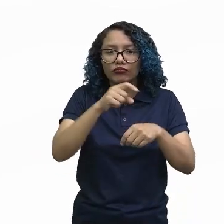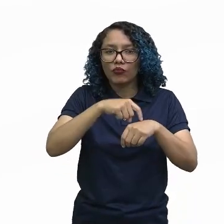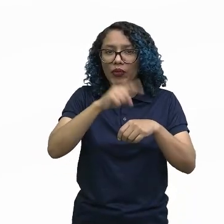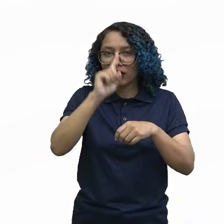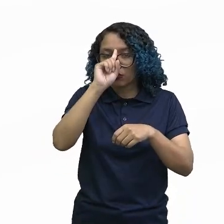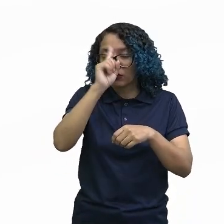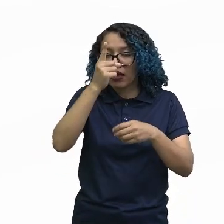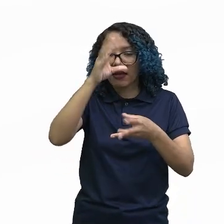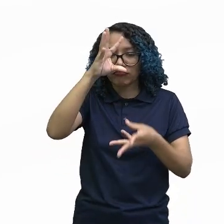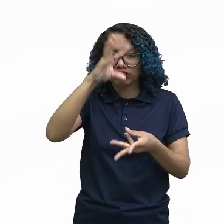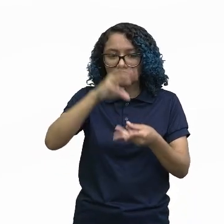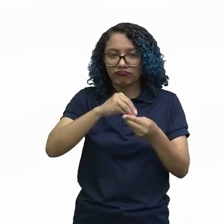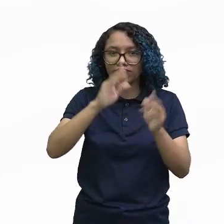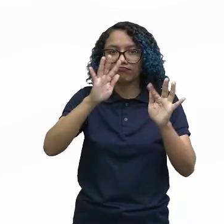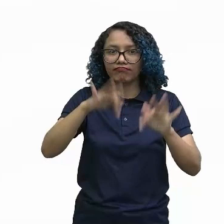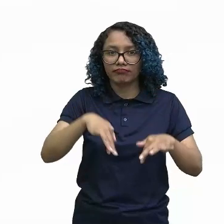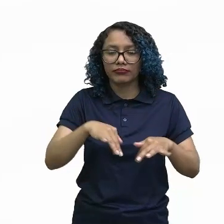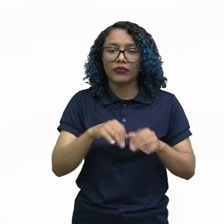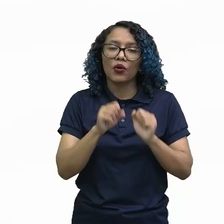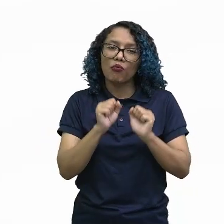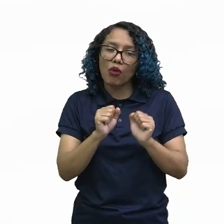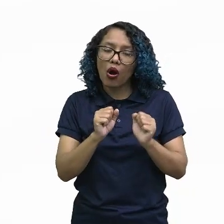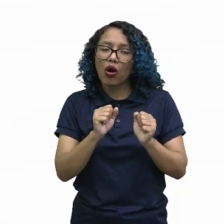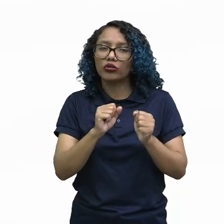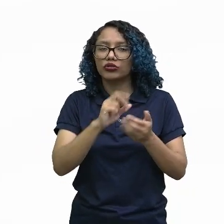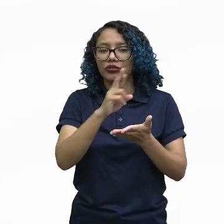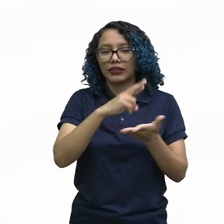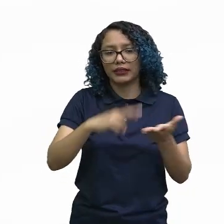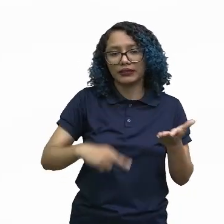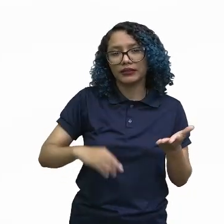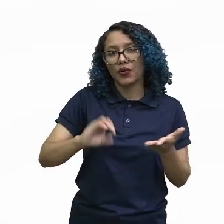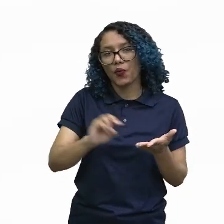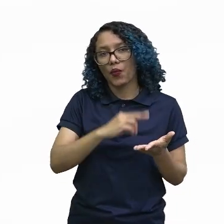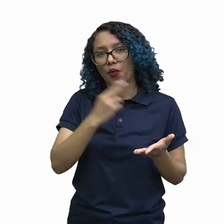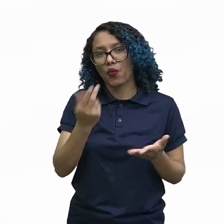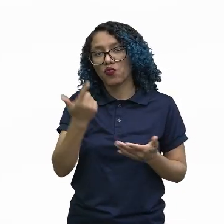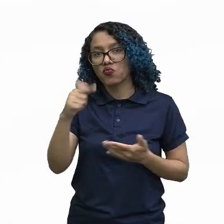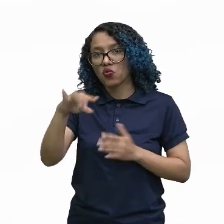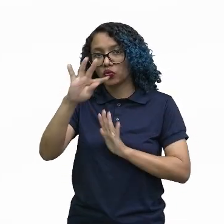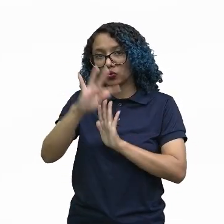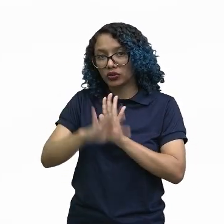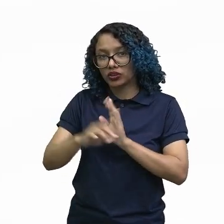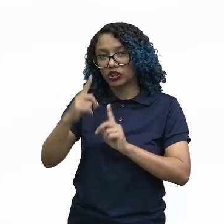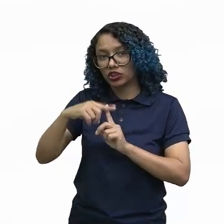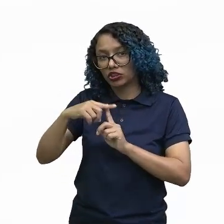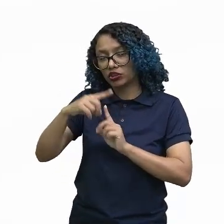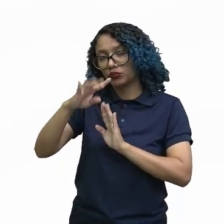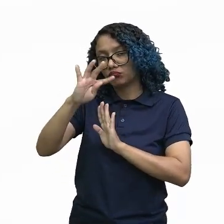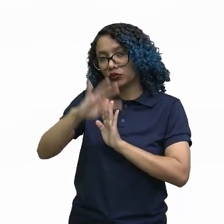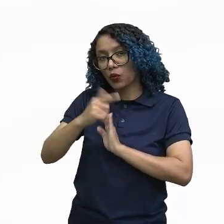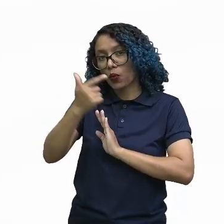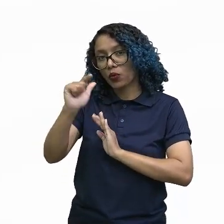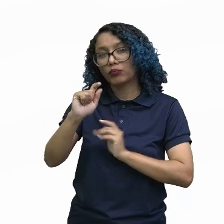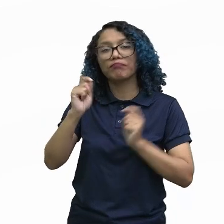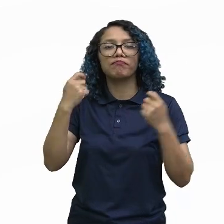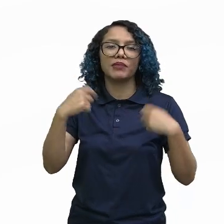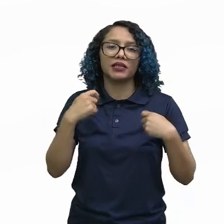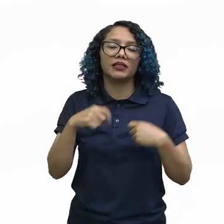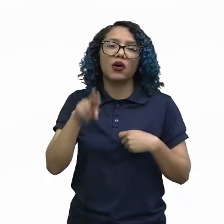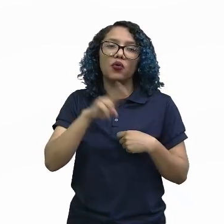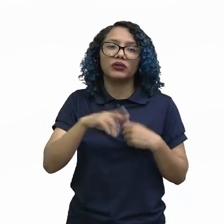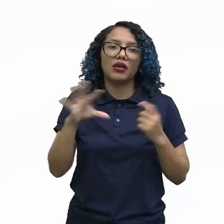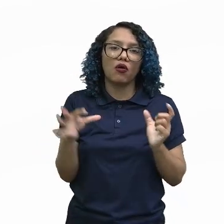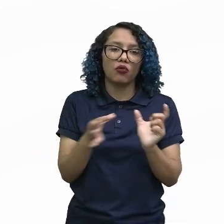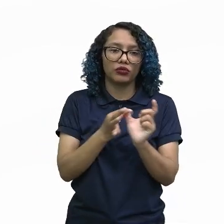ideia, seja numa redação ou seja em um outro texto, você precisa utilizar uma